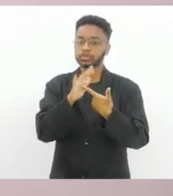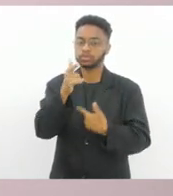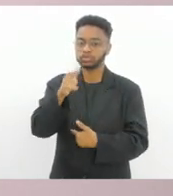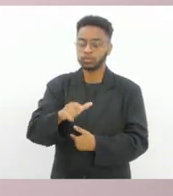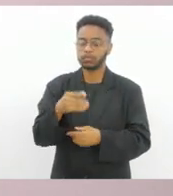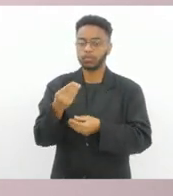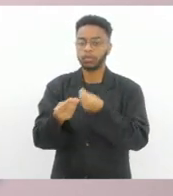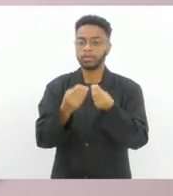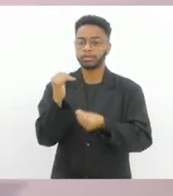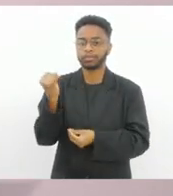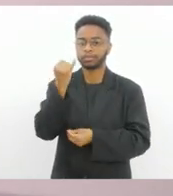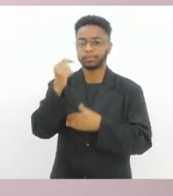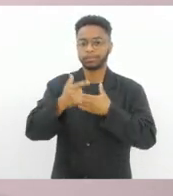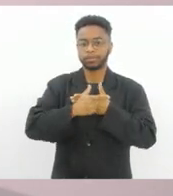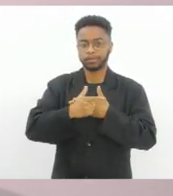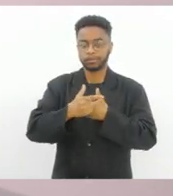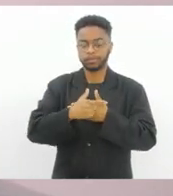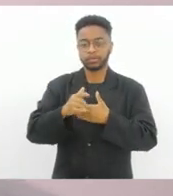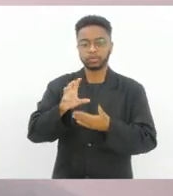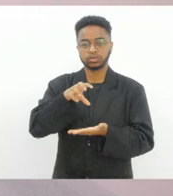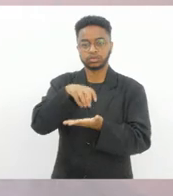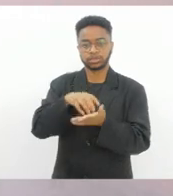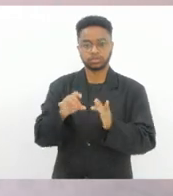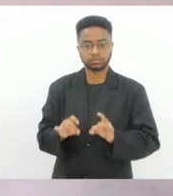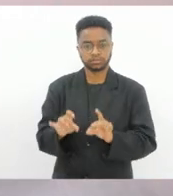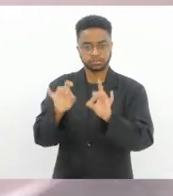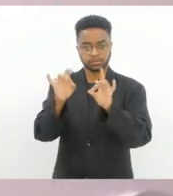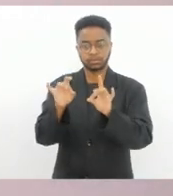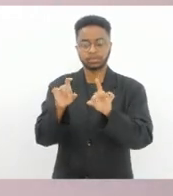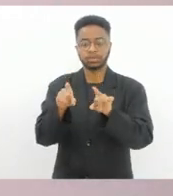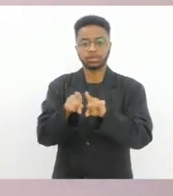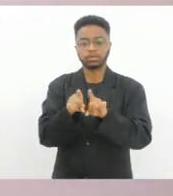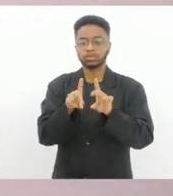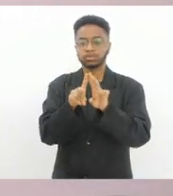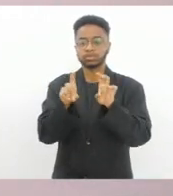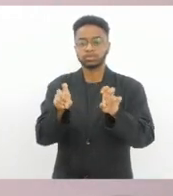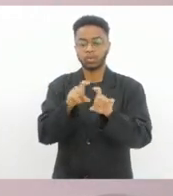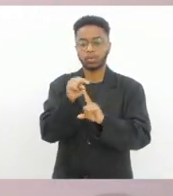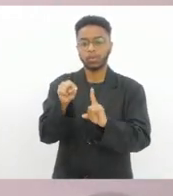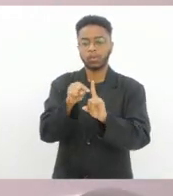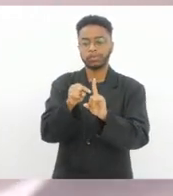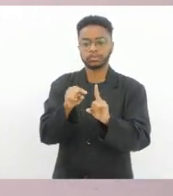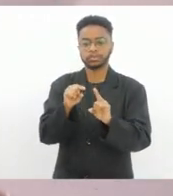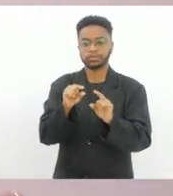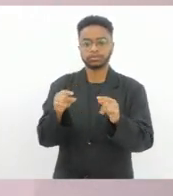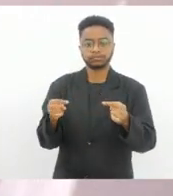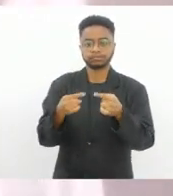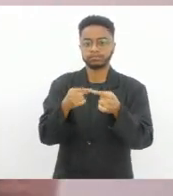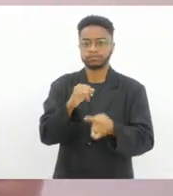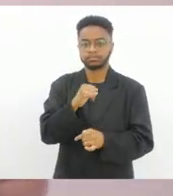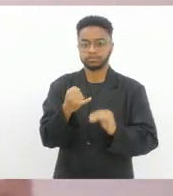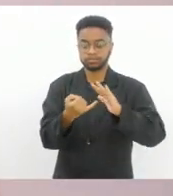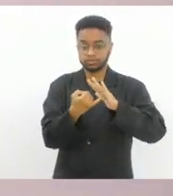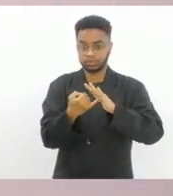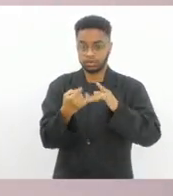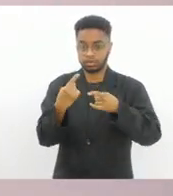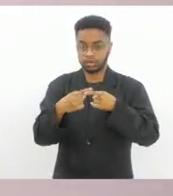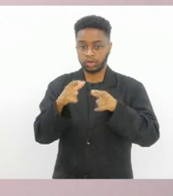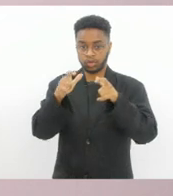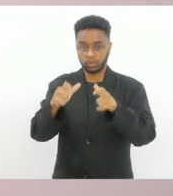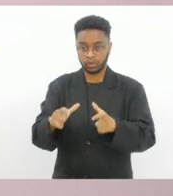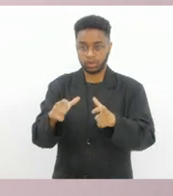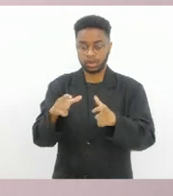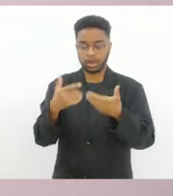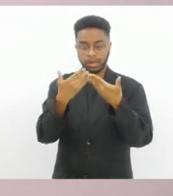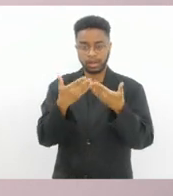papel fundamental desempenhado pelos centros especializados no que diz respeito à sua missão institucional, por serem um equipamento de